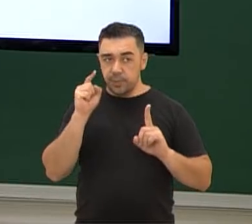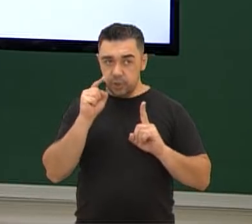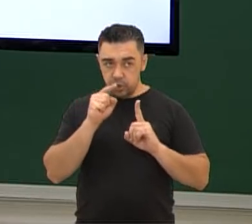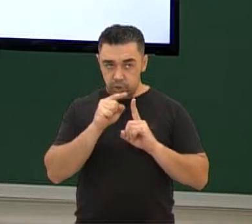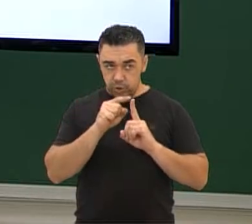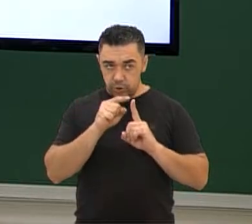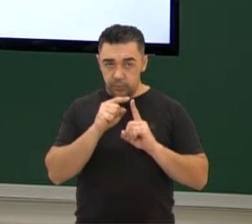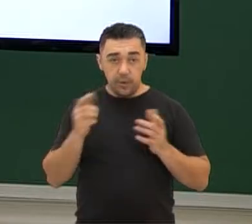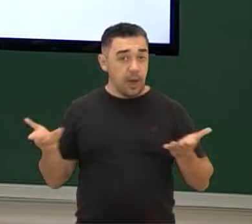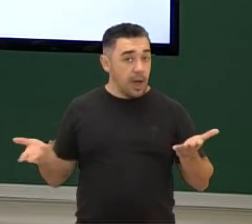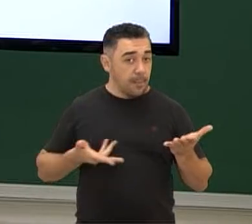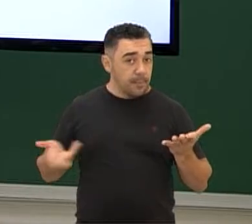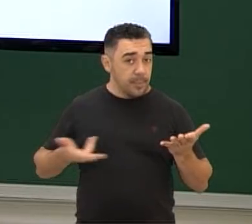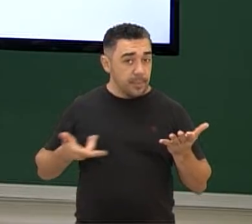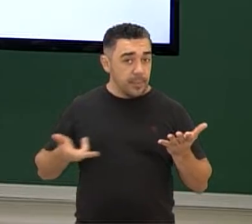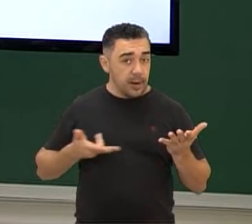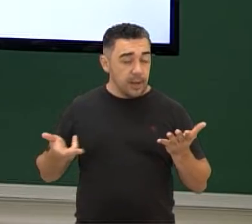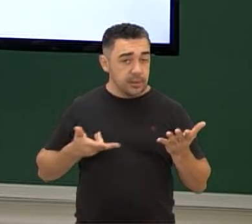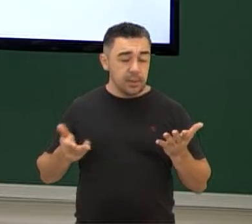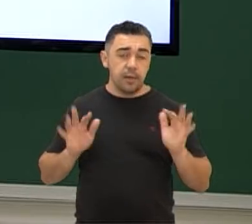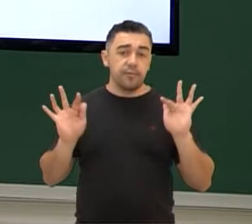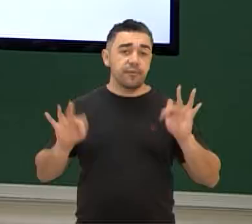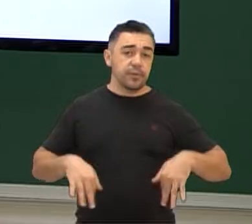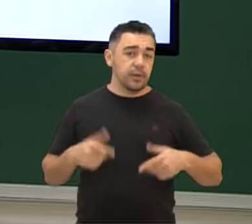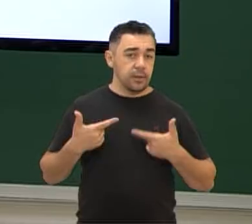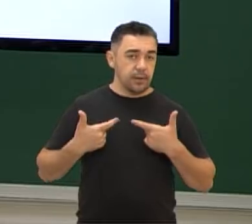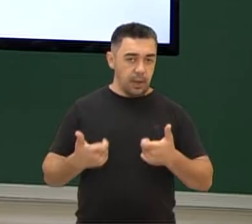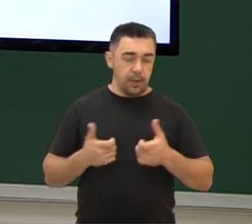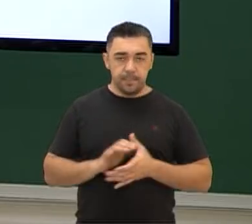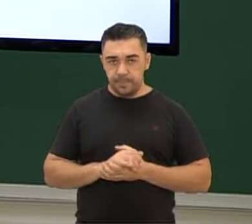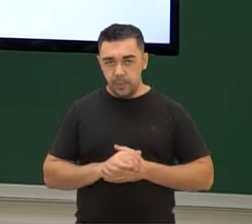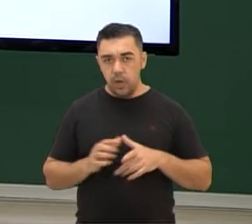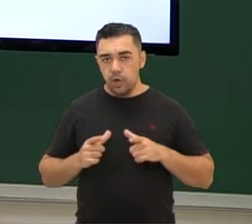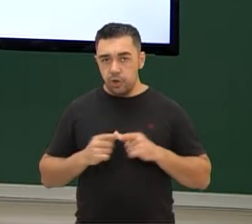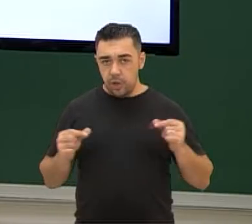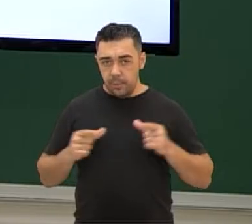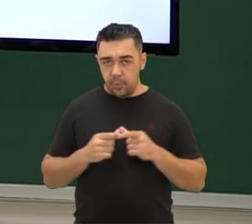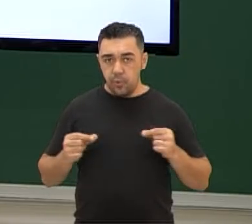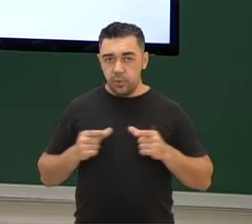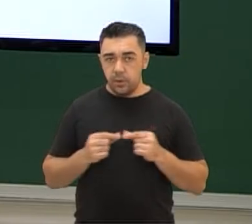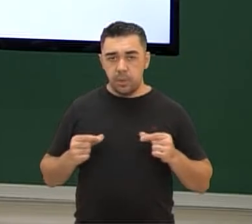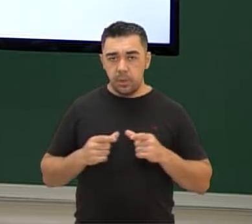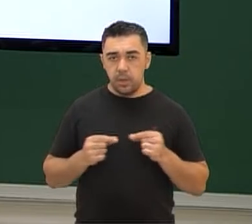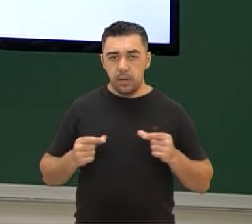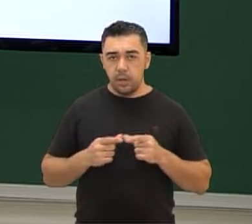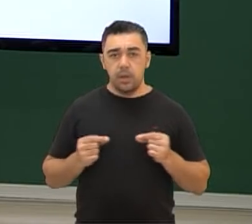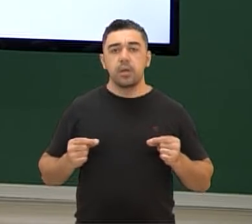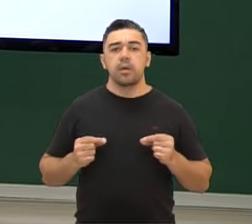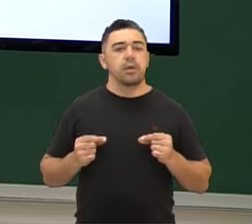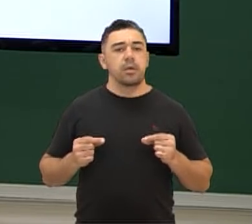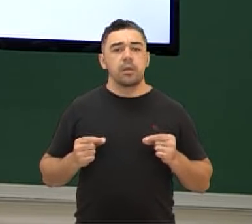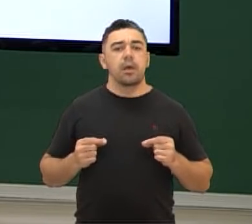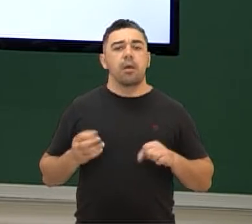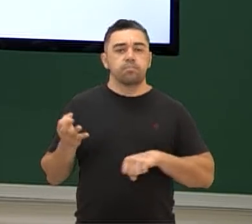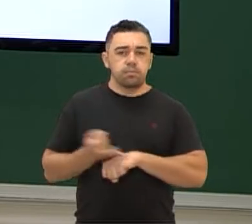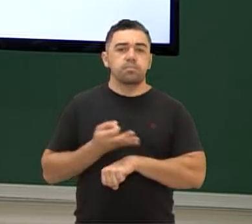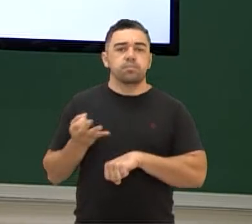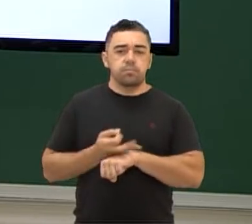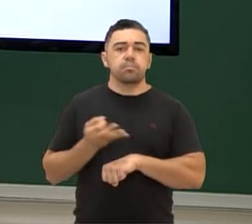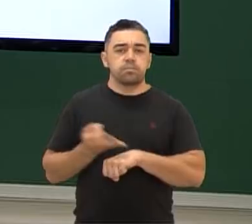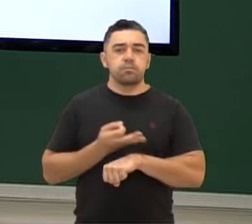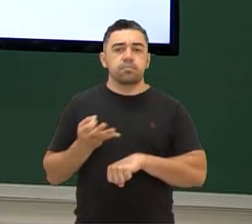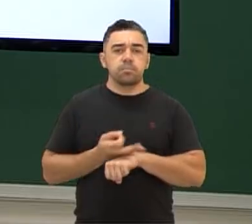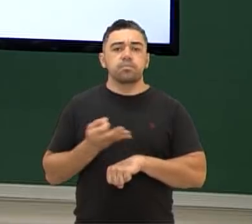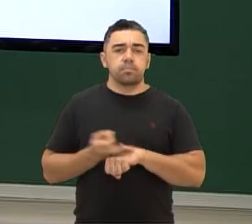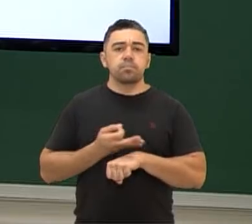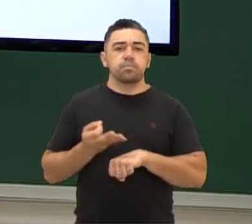era apressar a rendição japonesa, os japoneses conhecidos por não se entregar, por essa forte